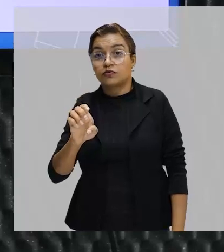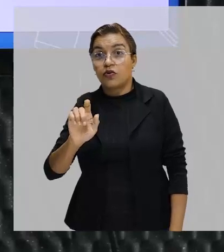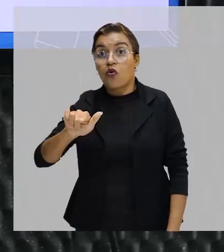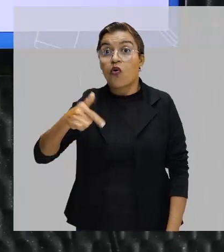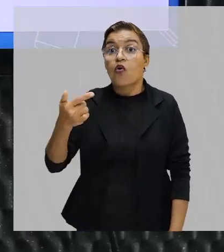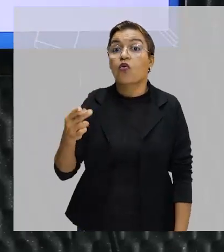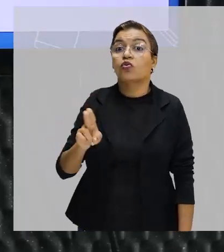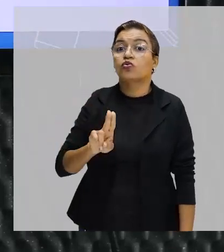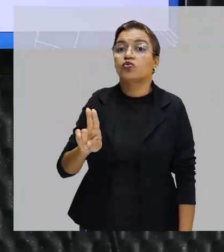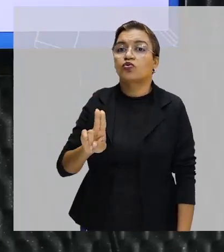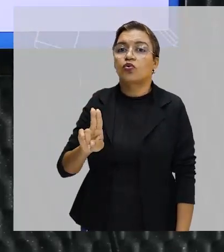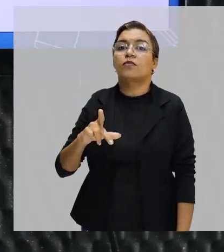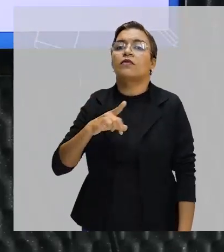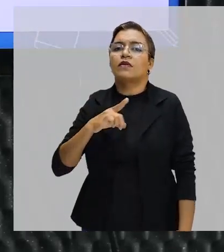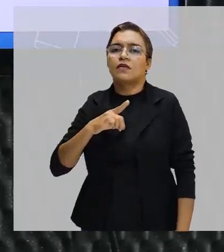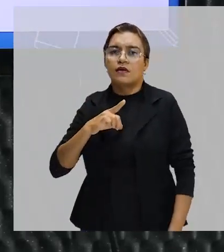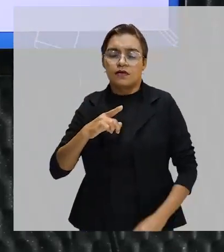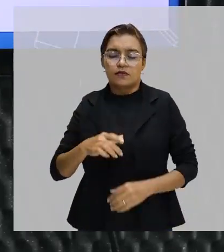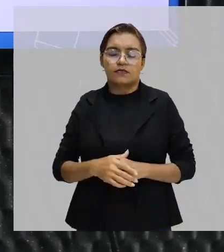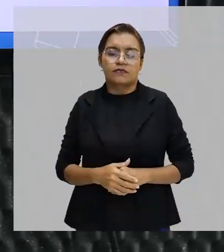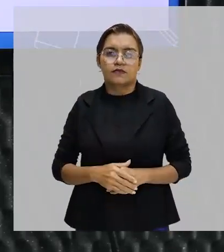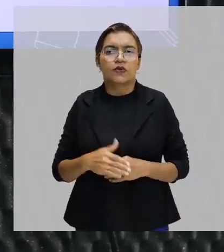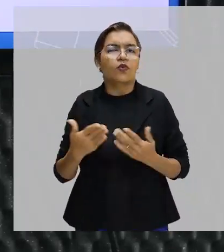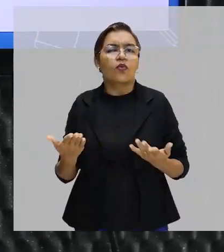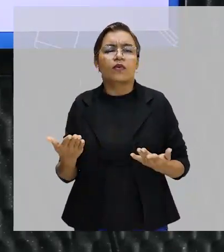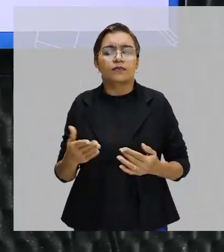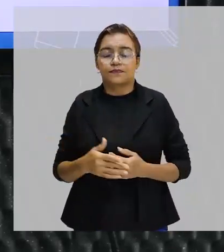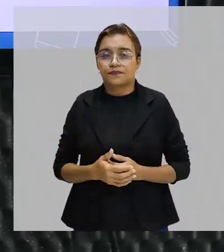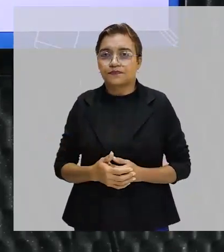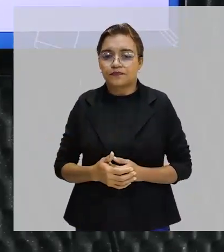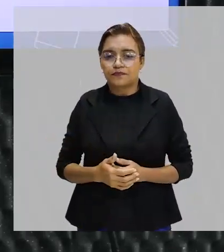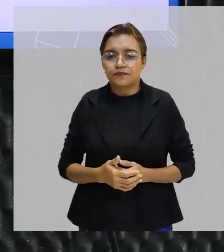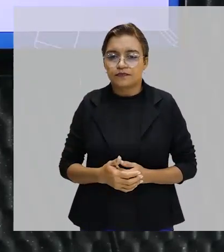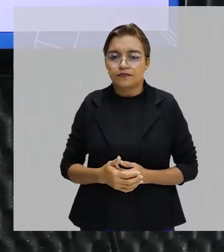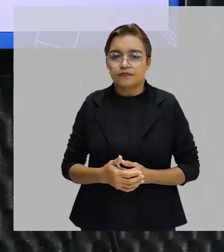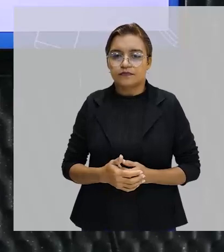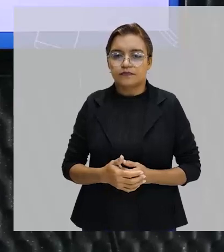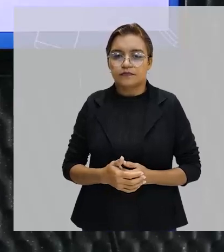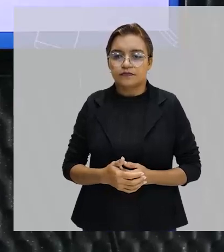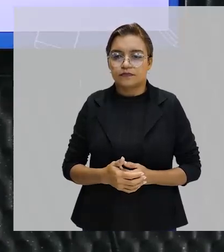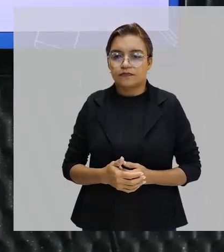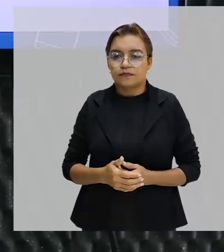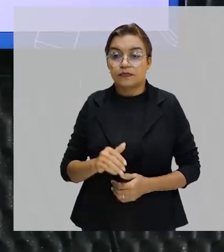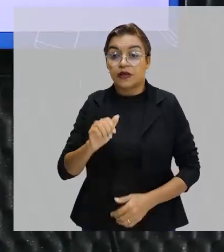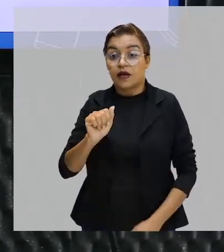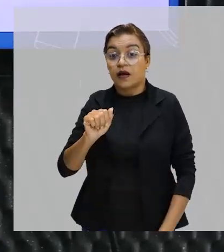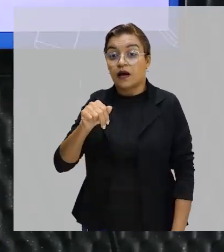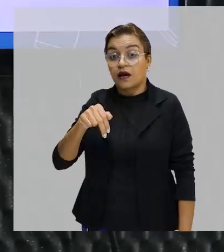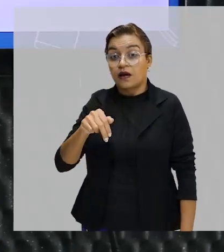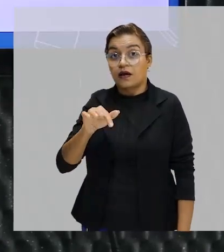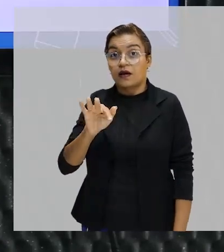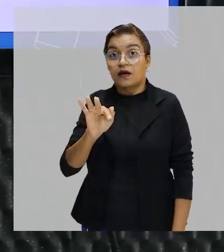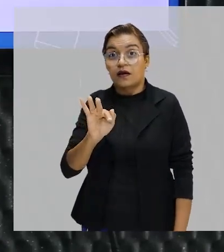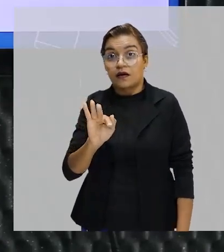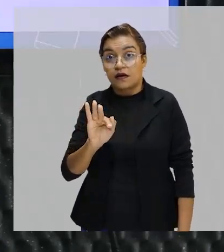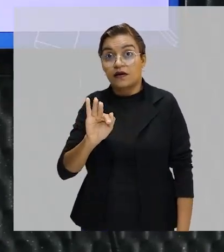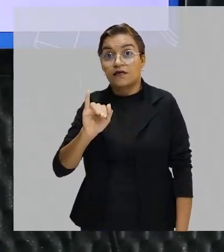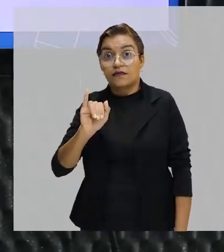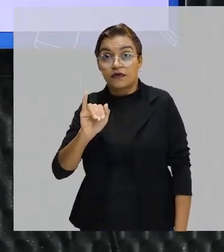não estamos tão habituados. Qual seria essa outra nomenclatura? Seria anfibologia.